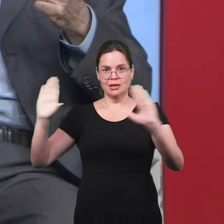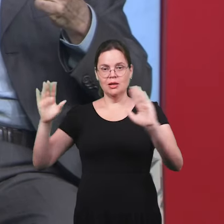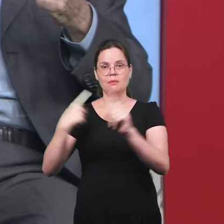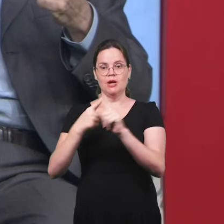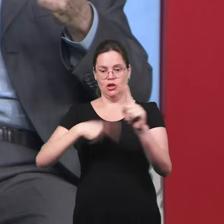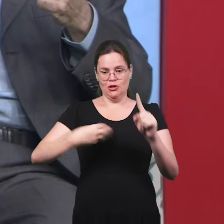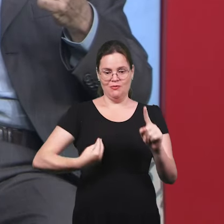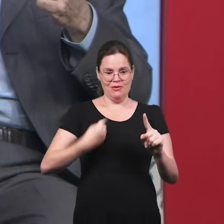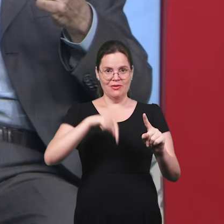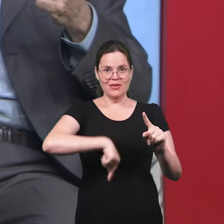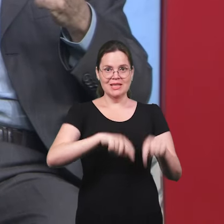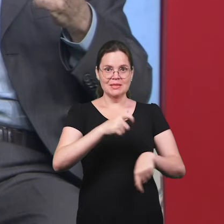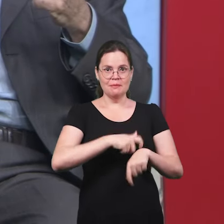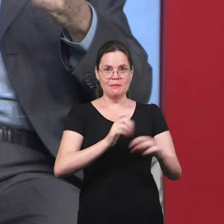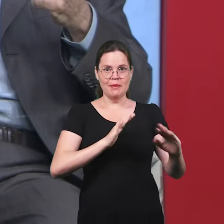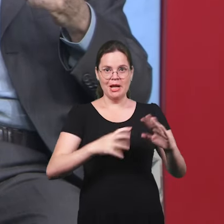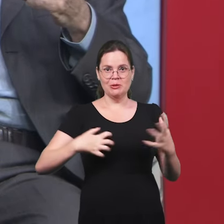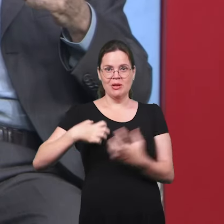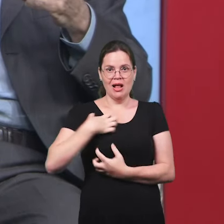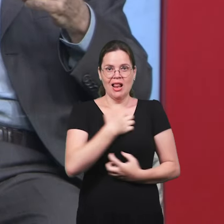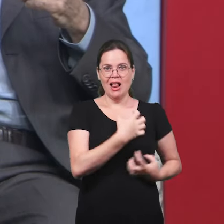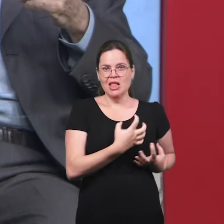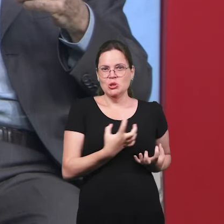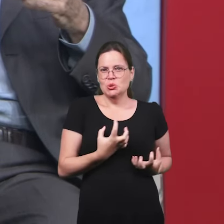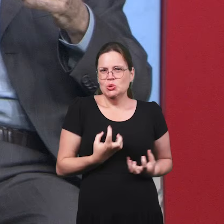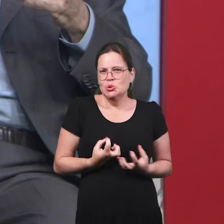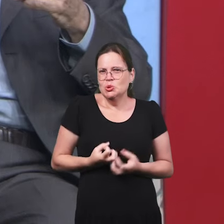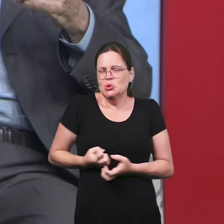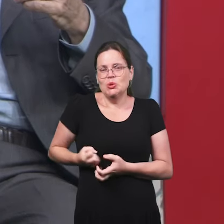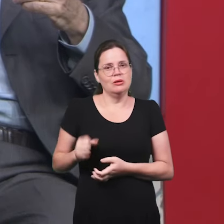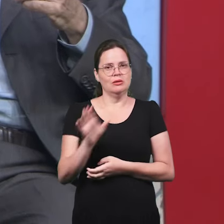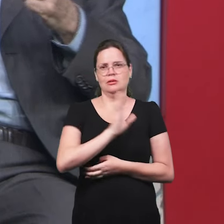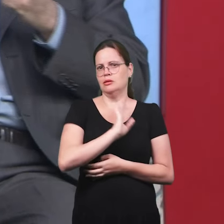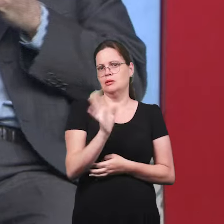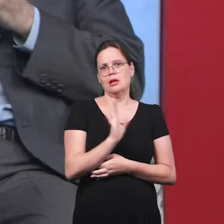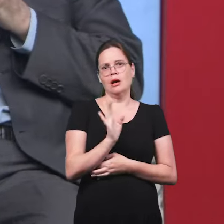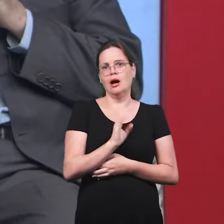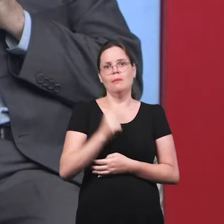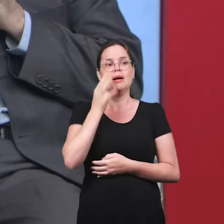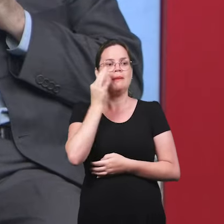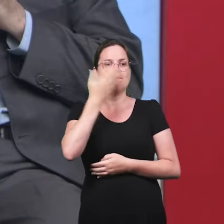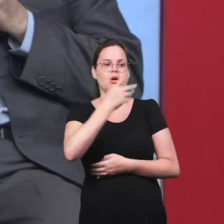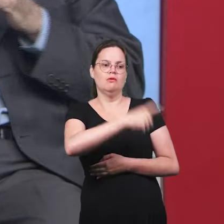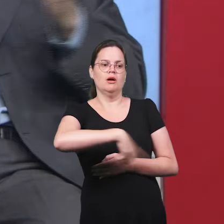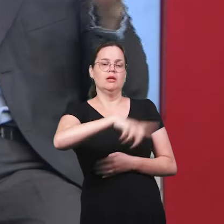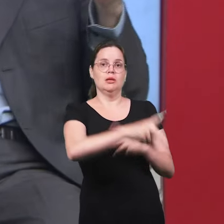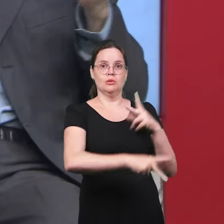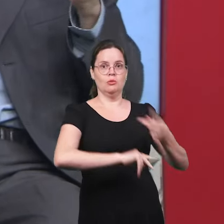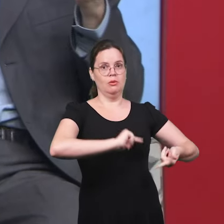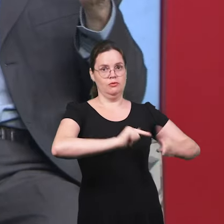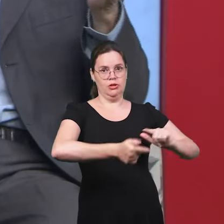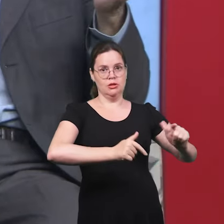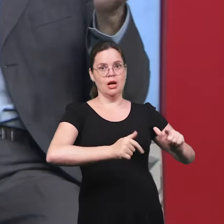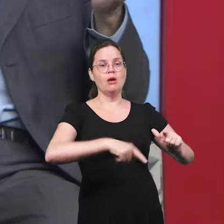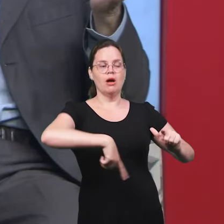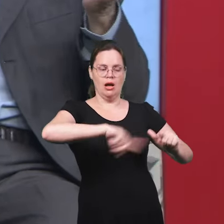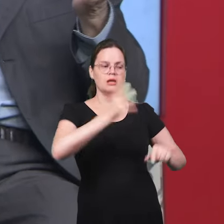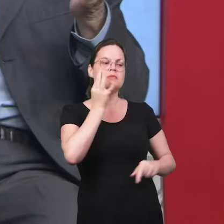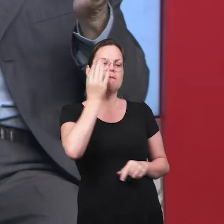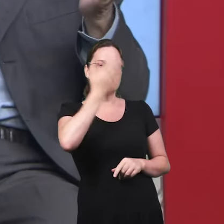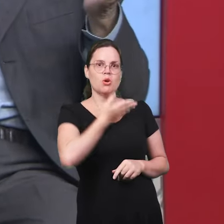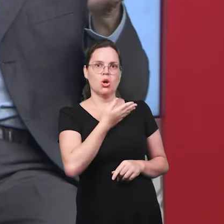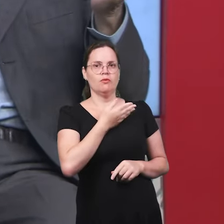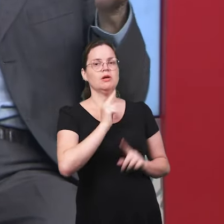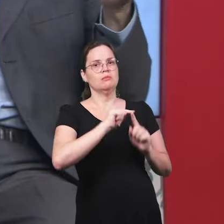prova. Quando Israel vai passar por ele, vai ser provado, mas também vai ter salvação. O Senhor,